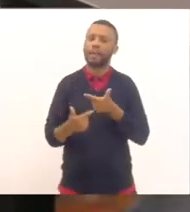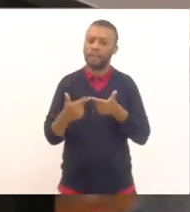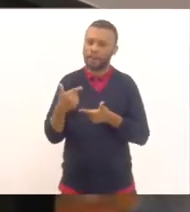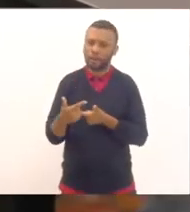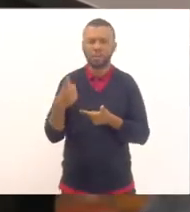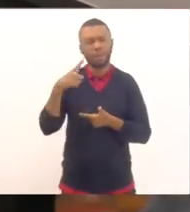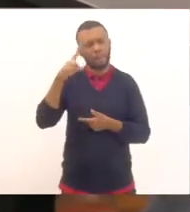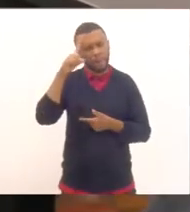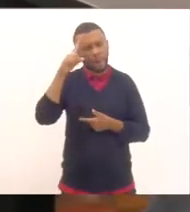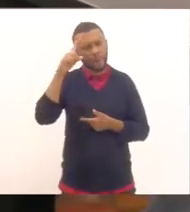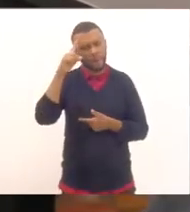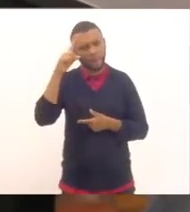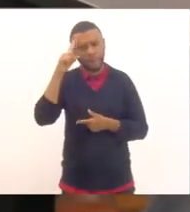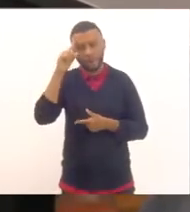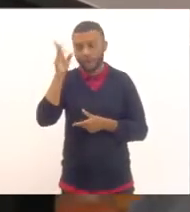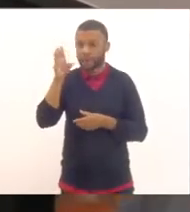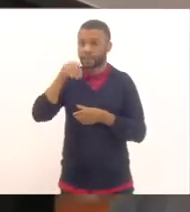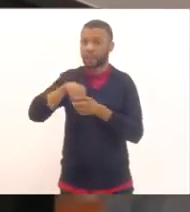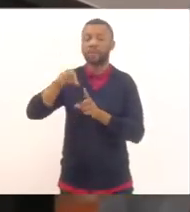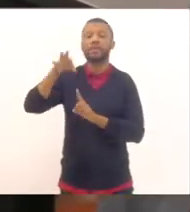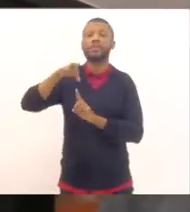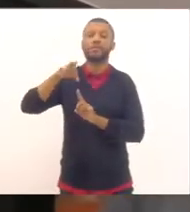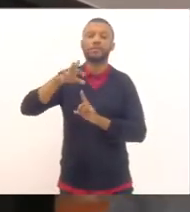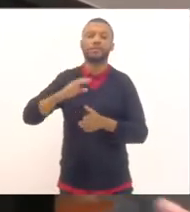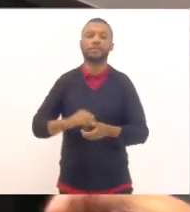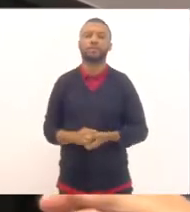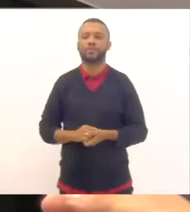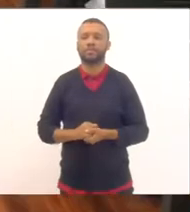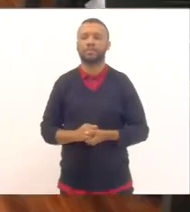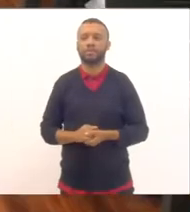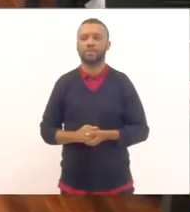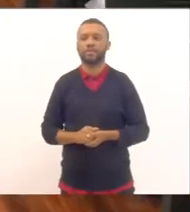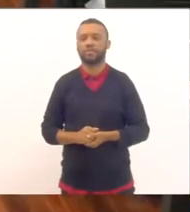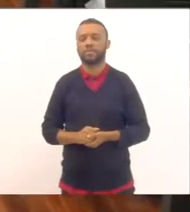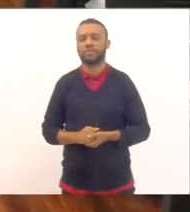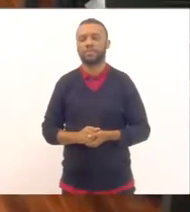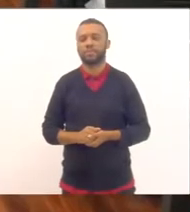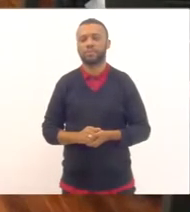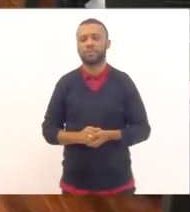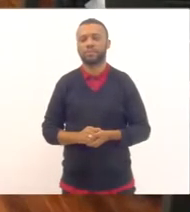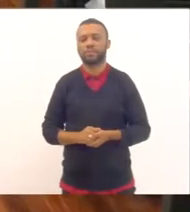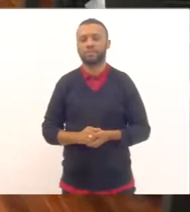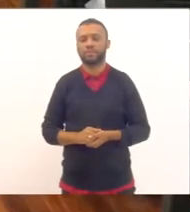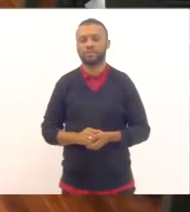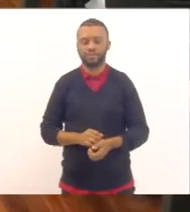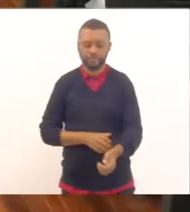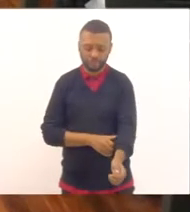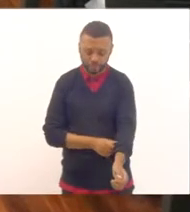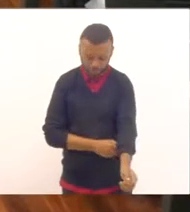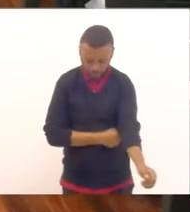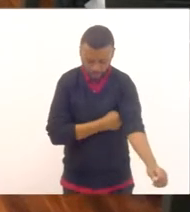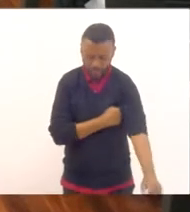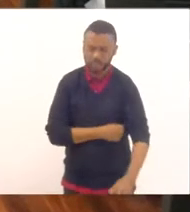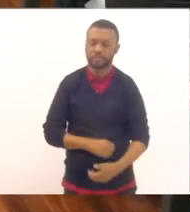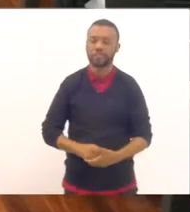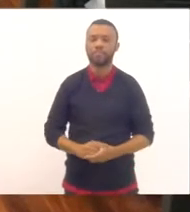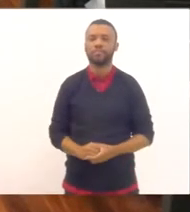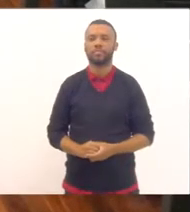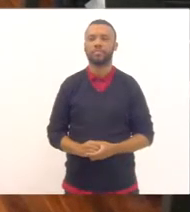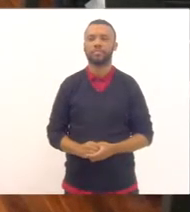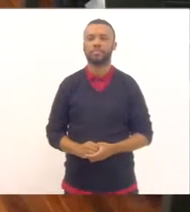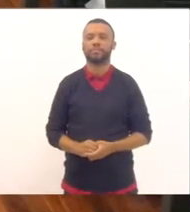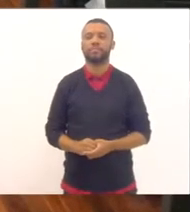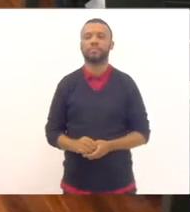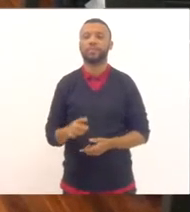rotineiramente nas estações no vídeo de energia pra você paga no